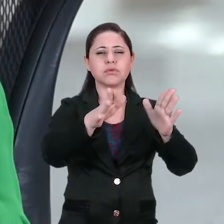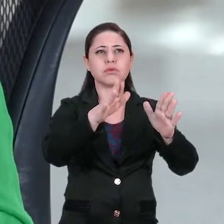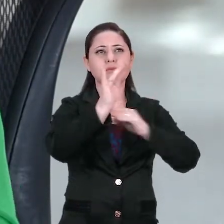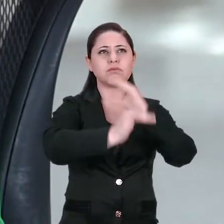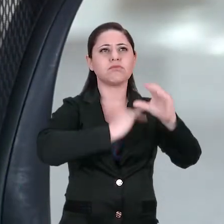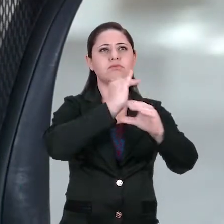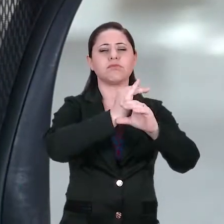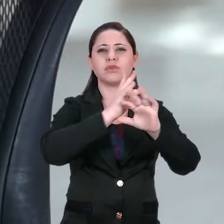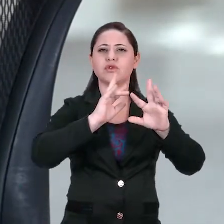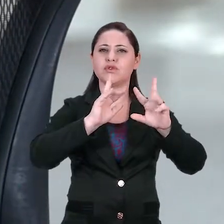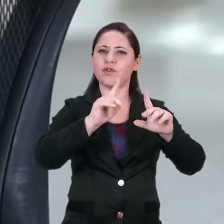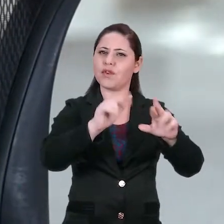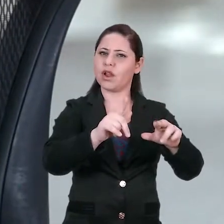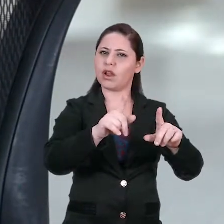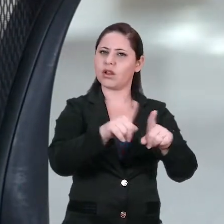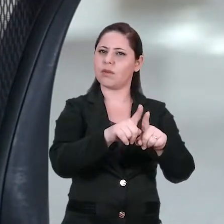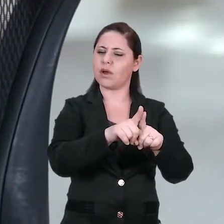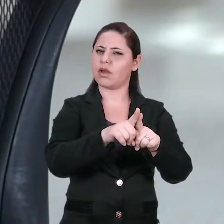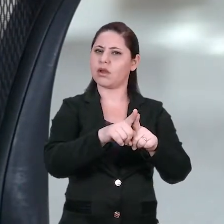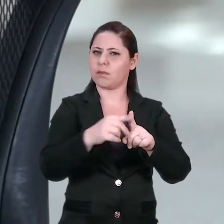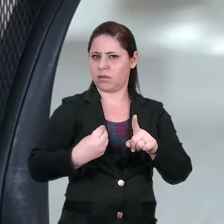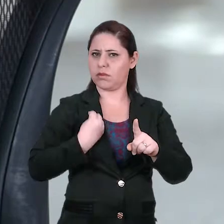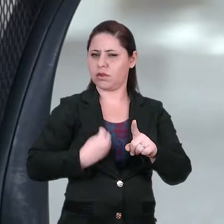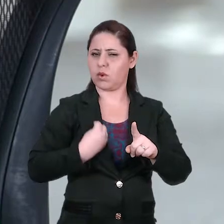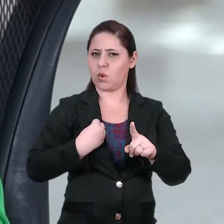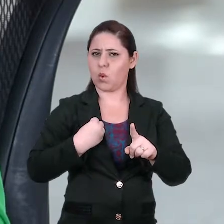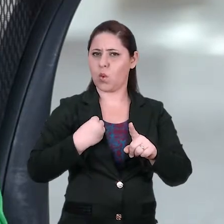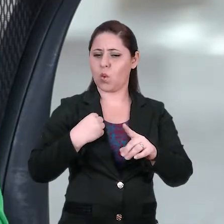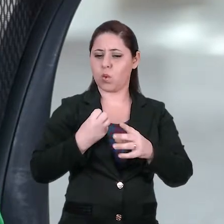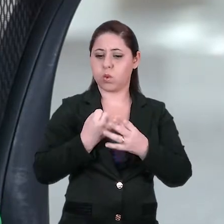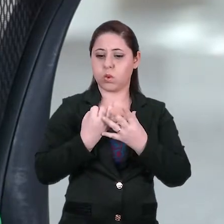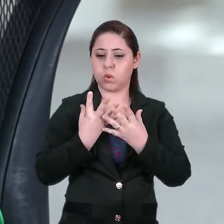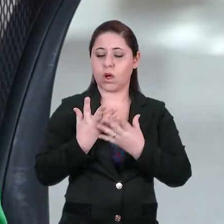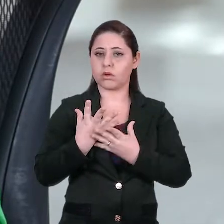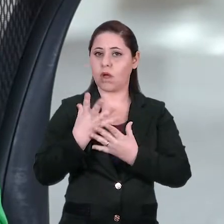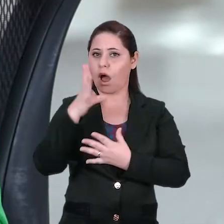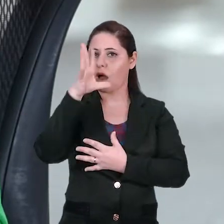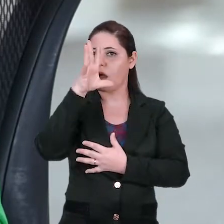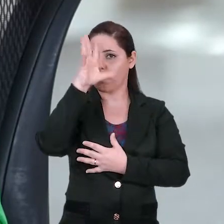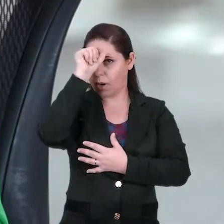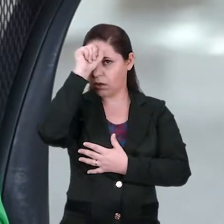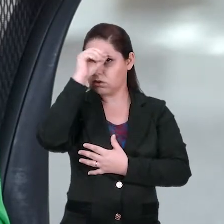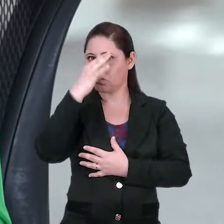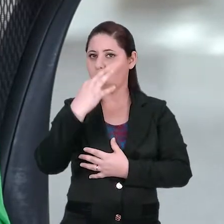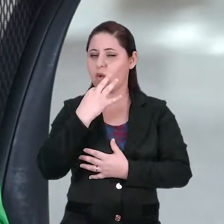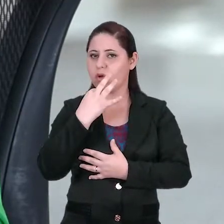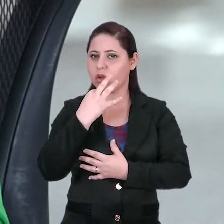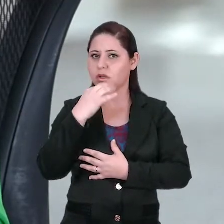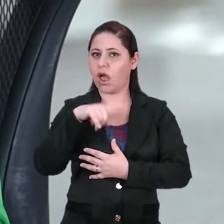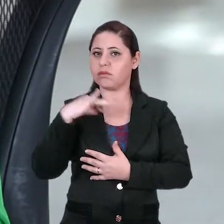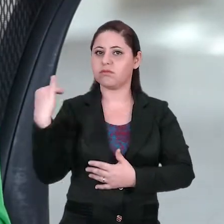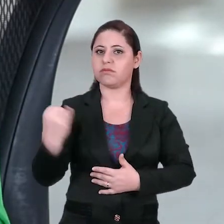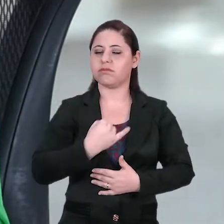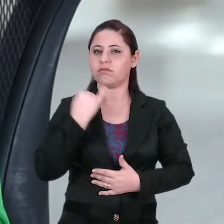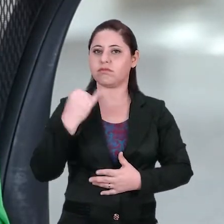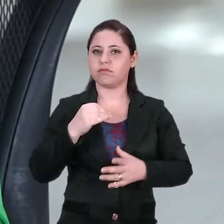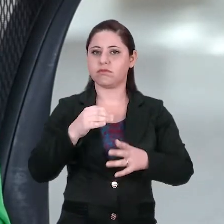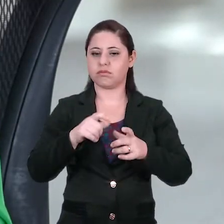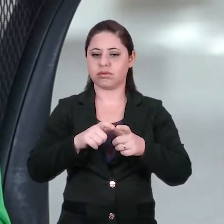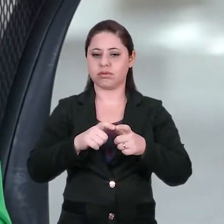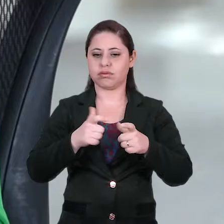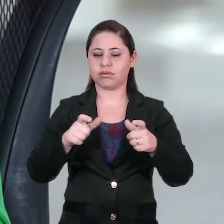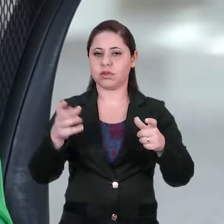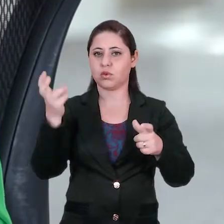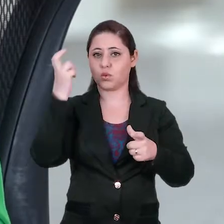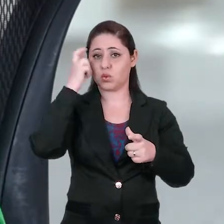diversas salas e diversas instalações do museu. Quanto a gente aprende. Isso é fundamental